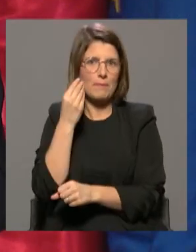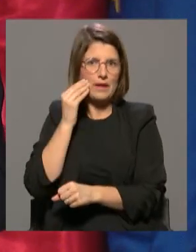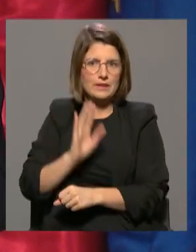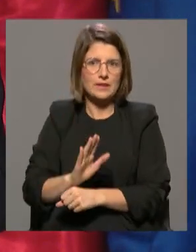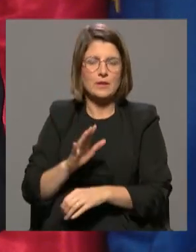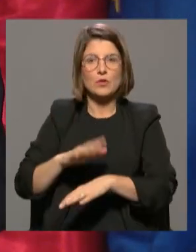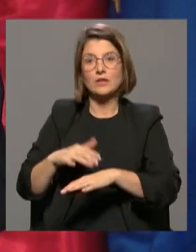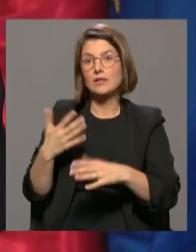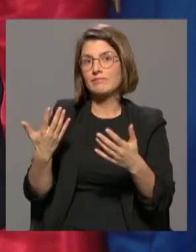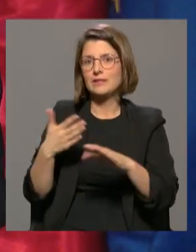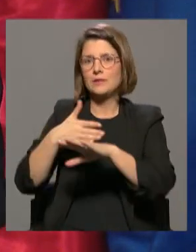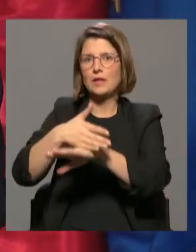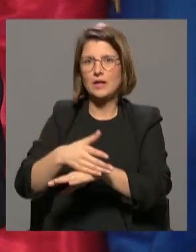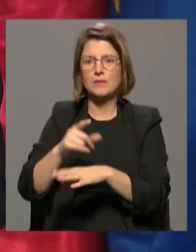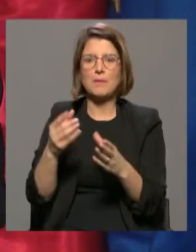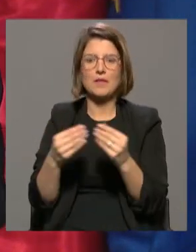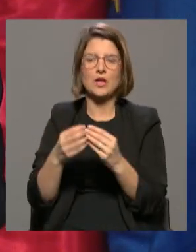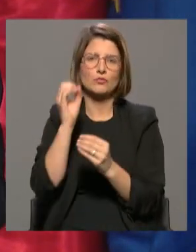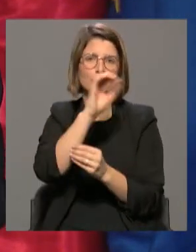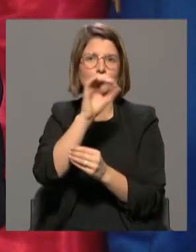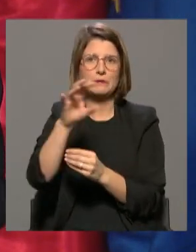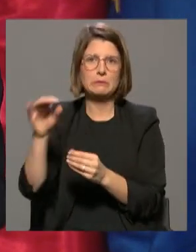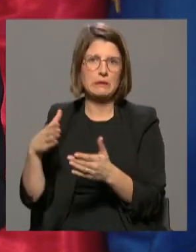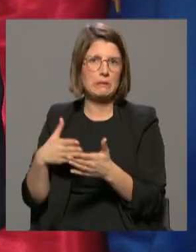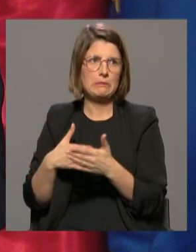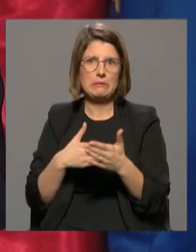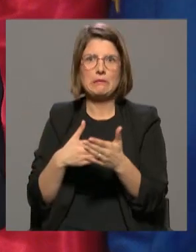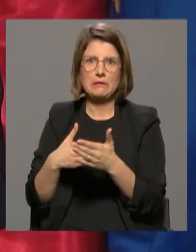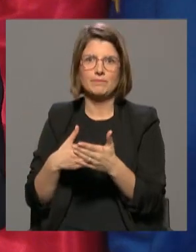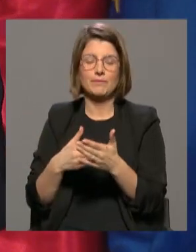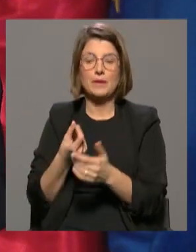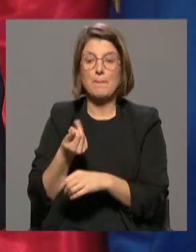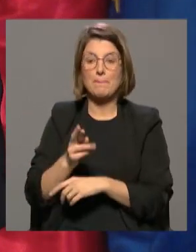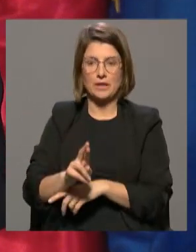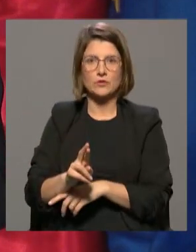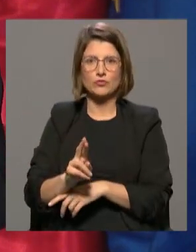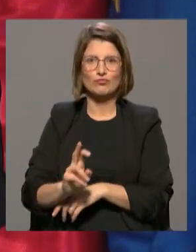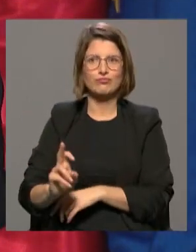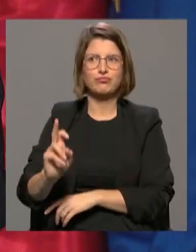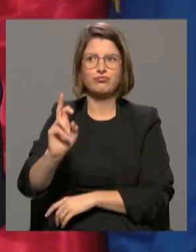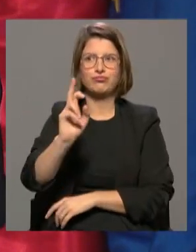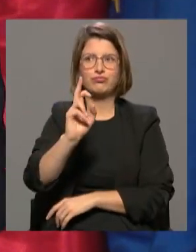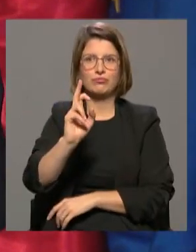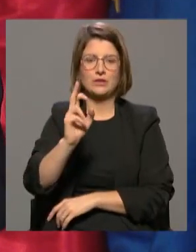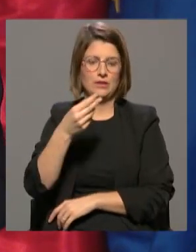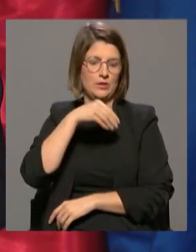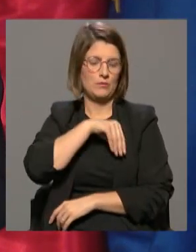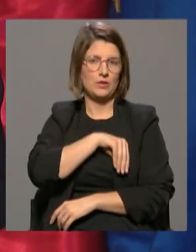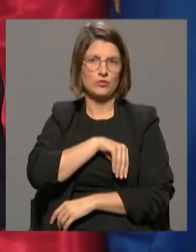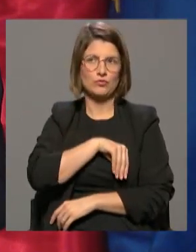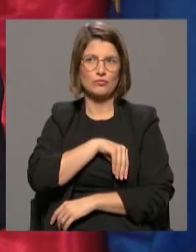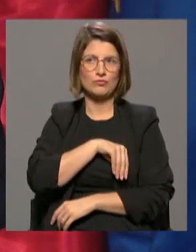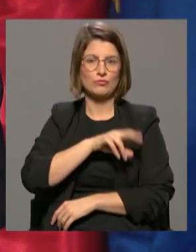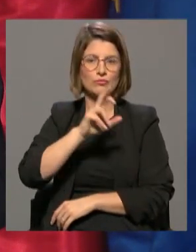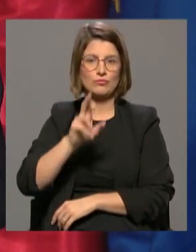acessibilidade e abastecimento de bens essenciais os preços sobem e os rendimentos diminuem